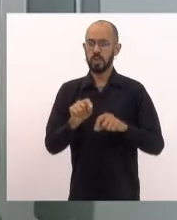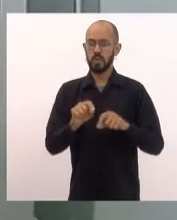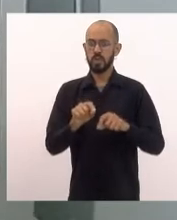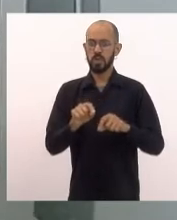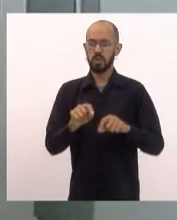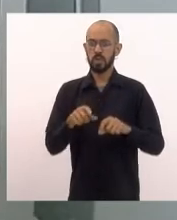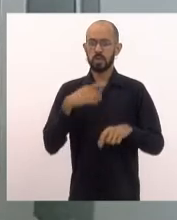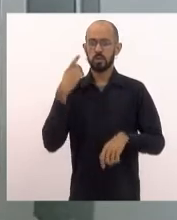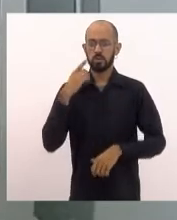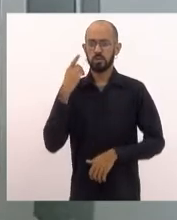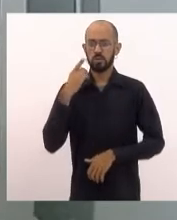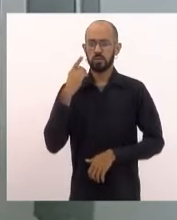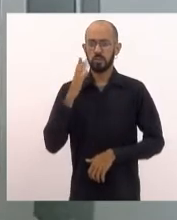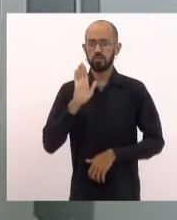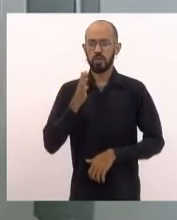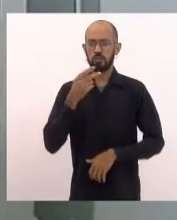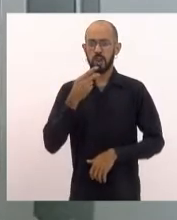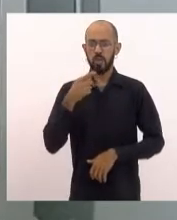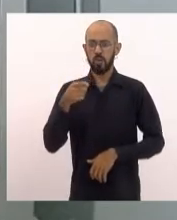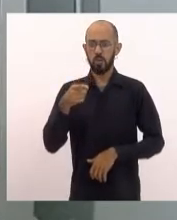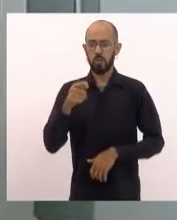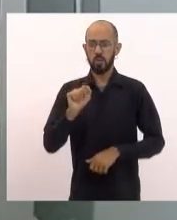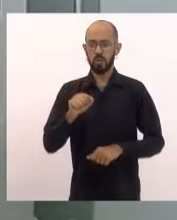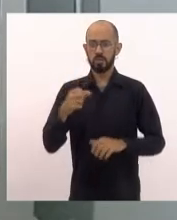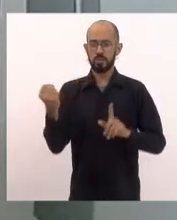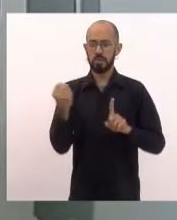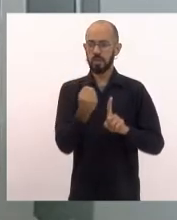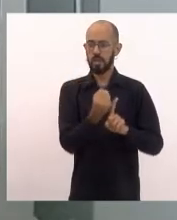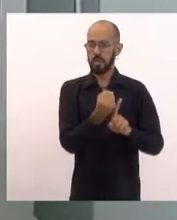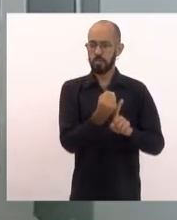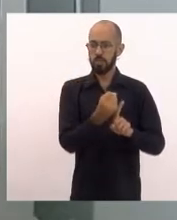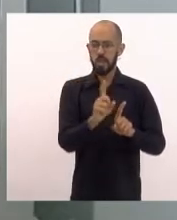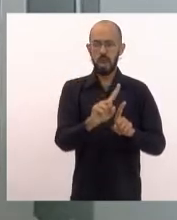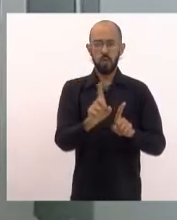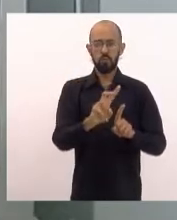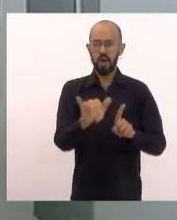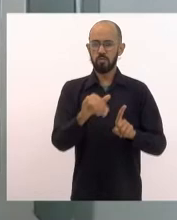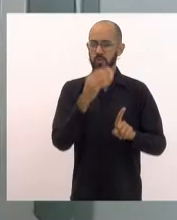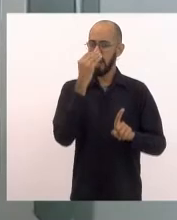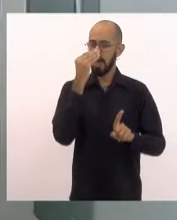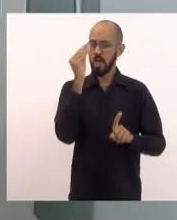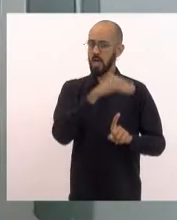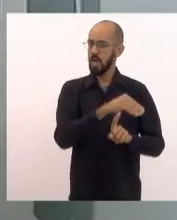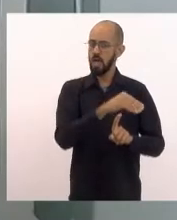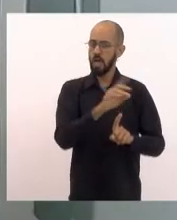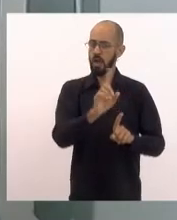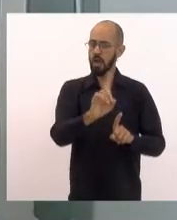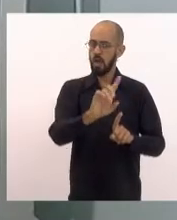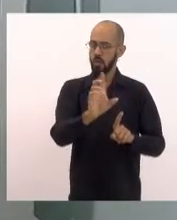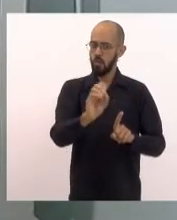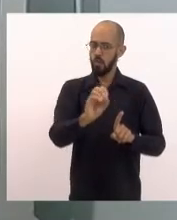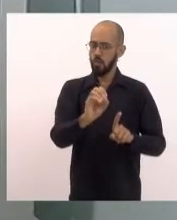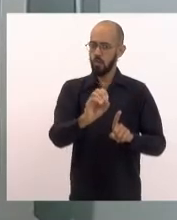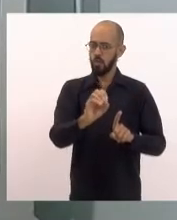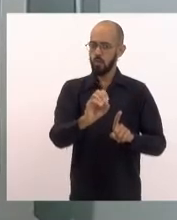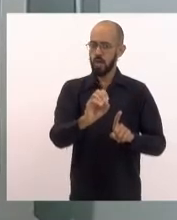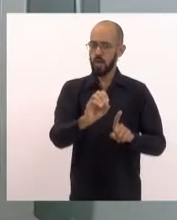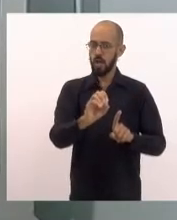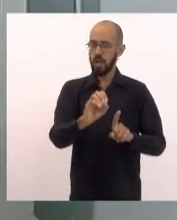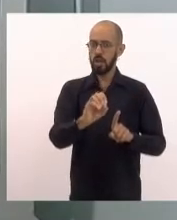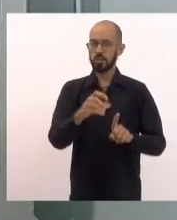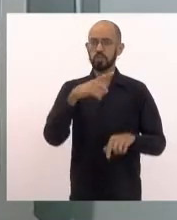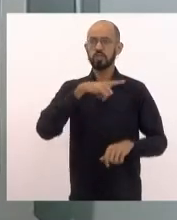se manifestou para dizer que este crime não ficará impune. O governador está mobilizando toda